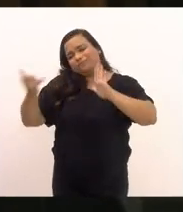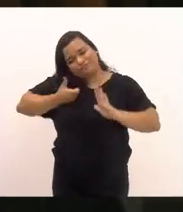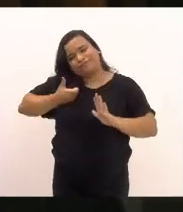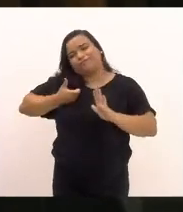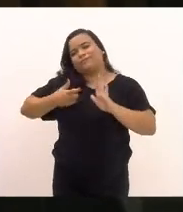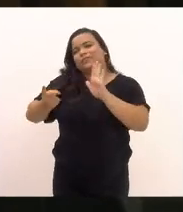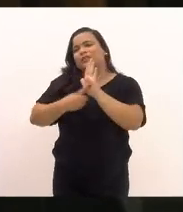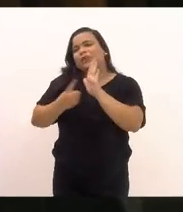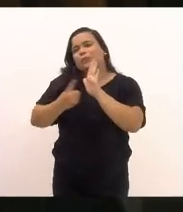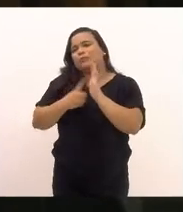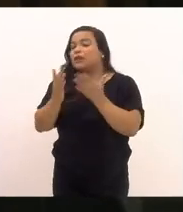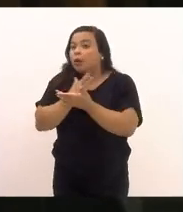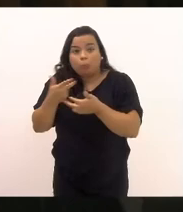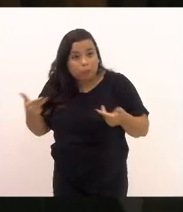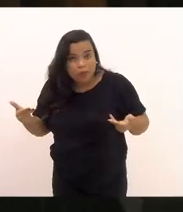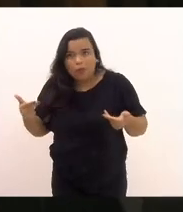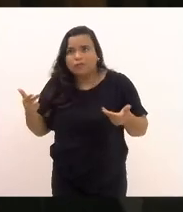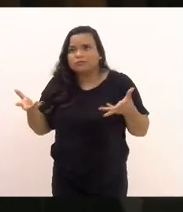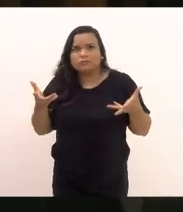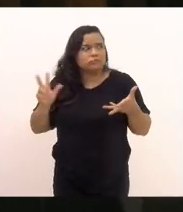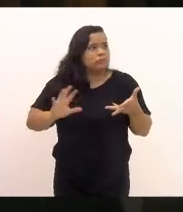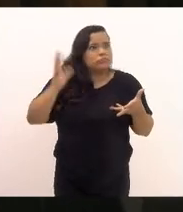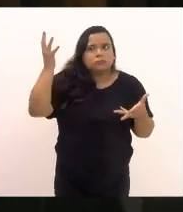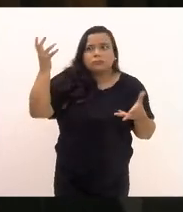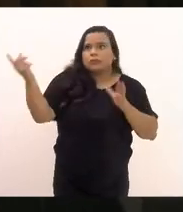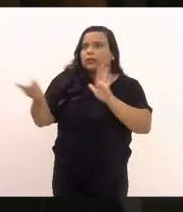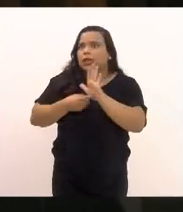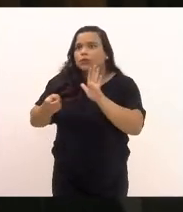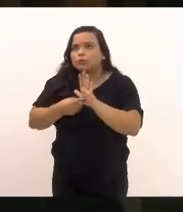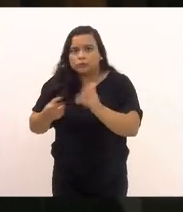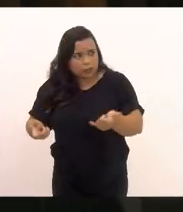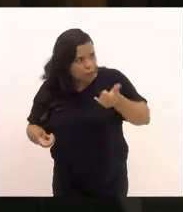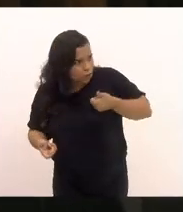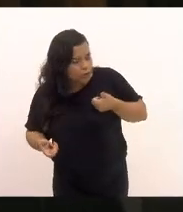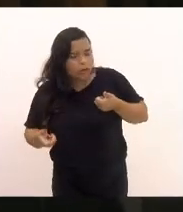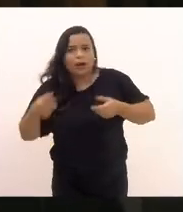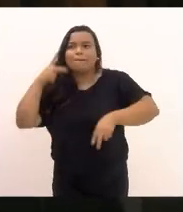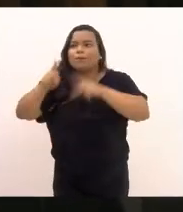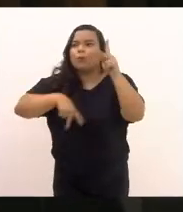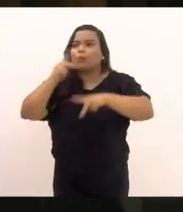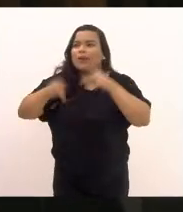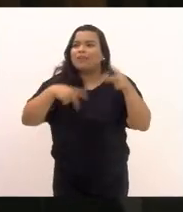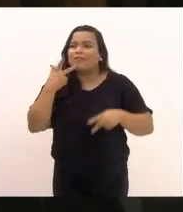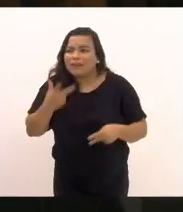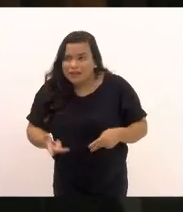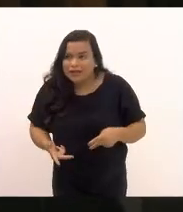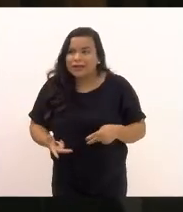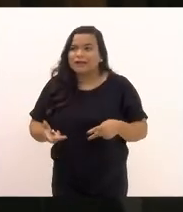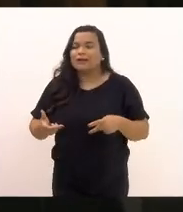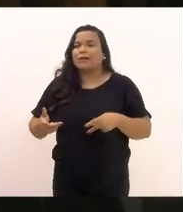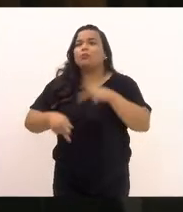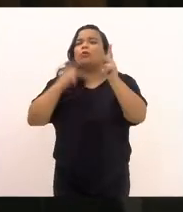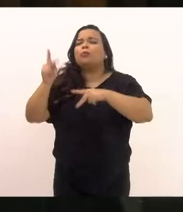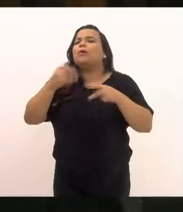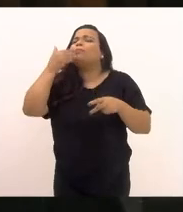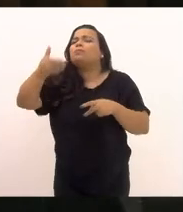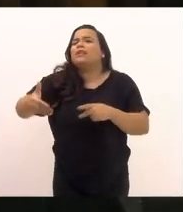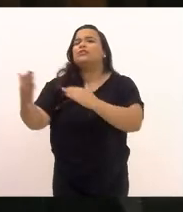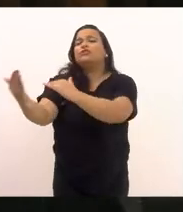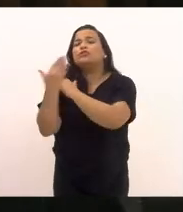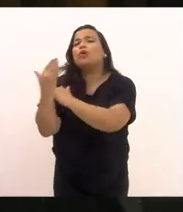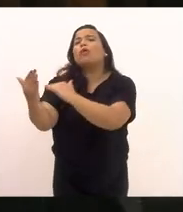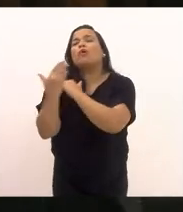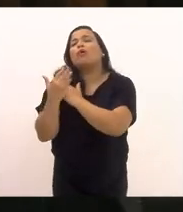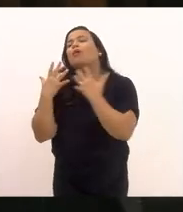de alguma coisa. Quando a gente recebe uma denúncia de uma população pedindo socorro,